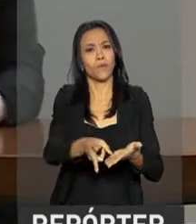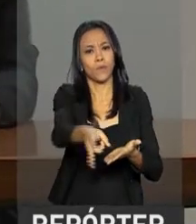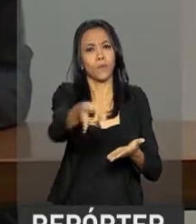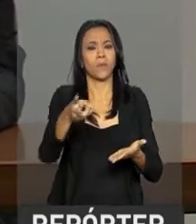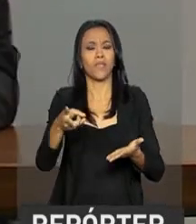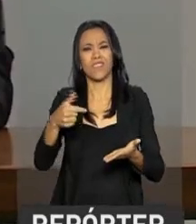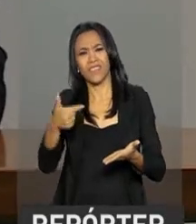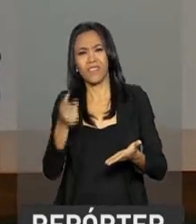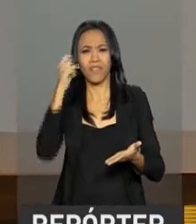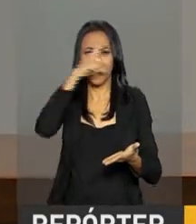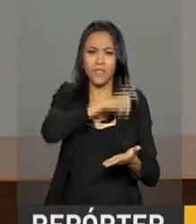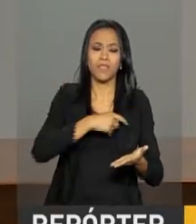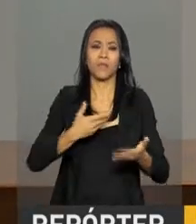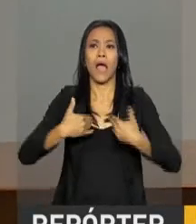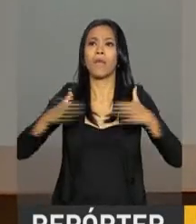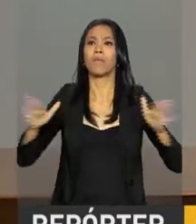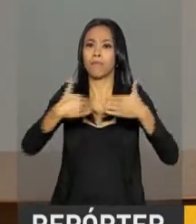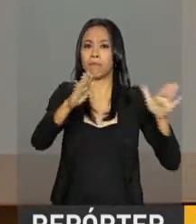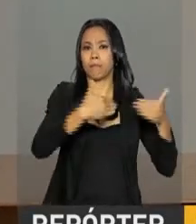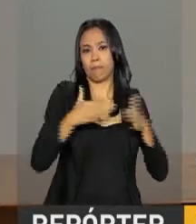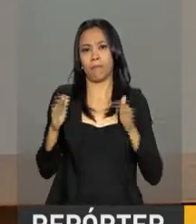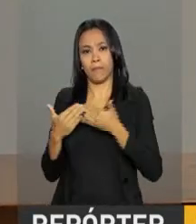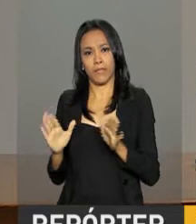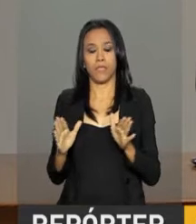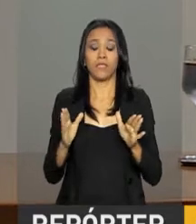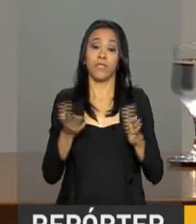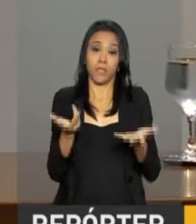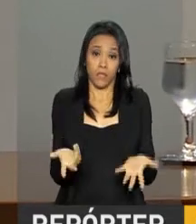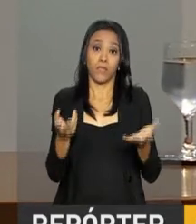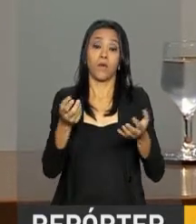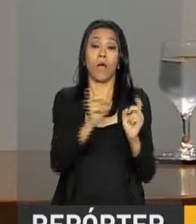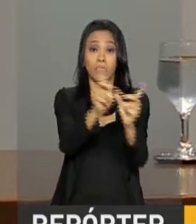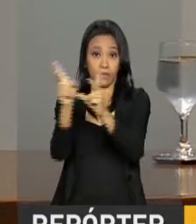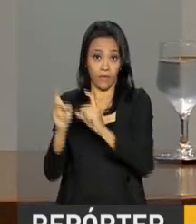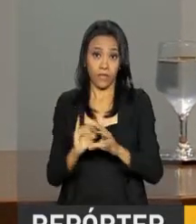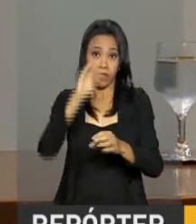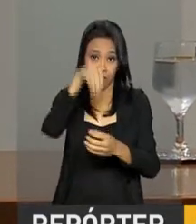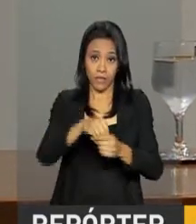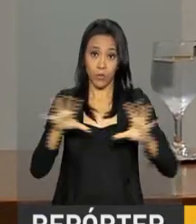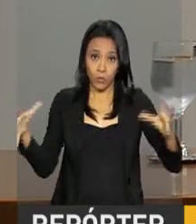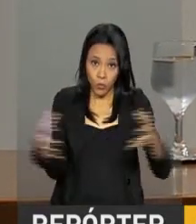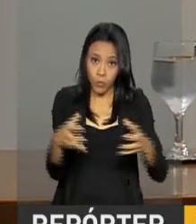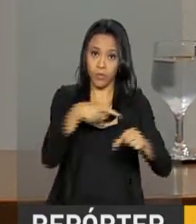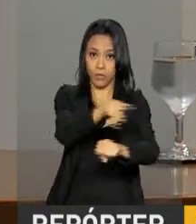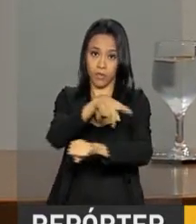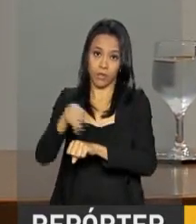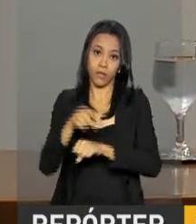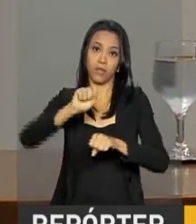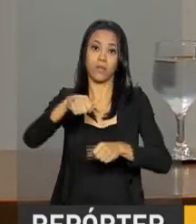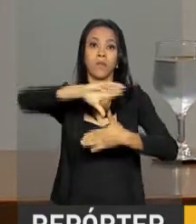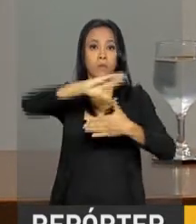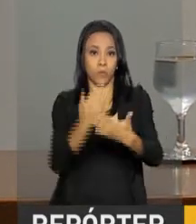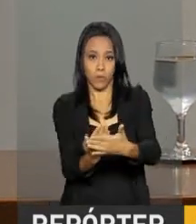embaraçando o livre comércio no mundo tendo o nosso bloco havia cerca diz